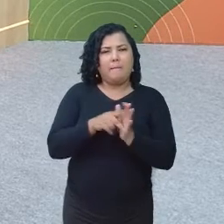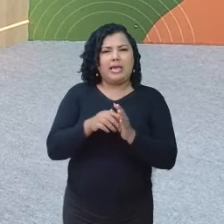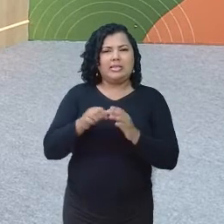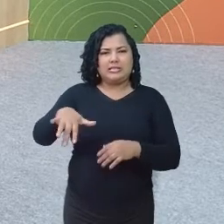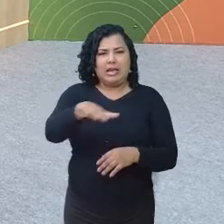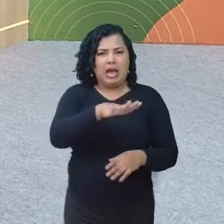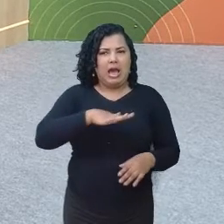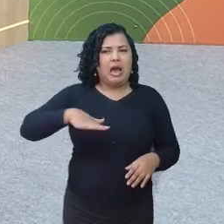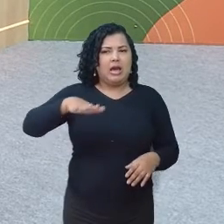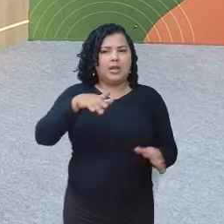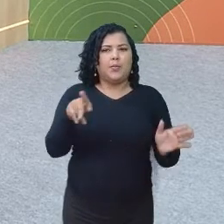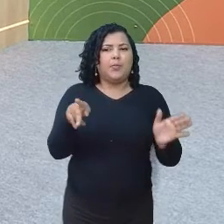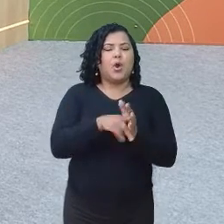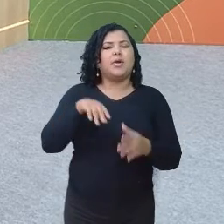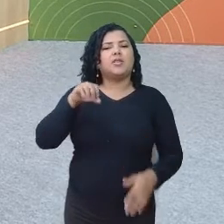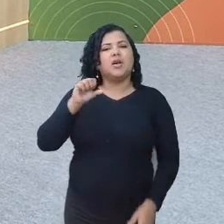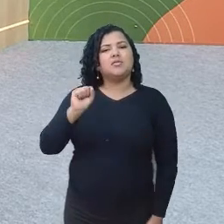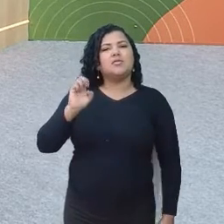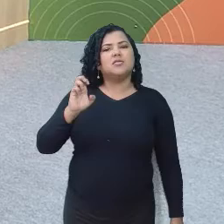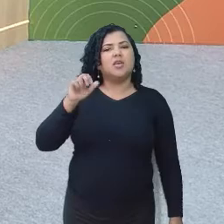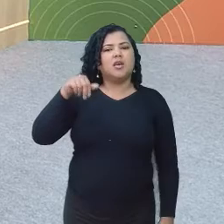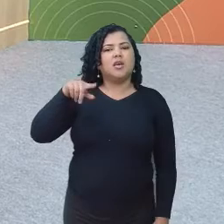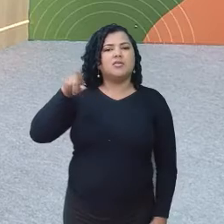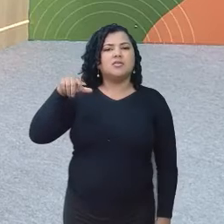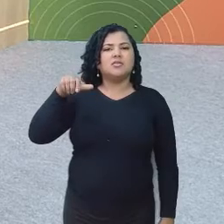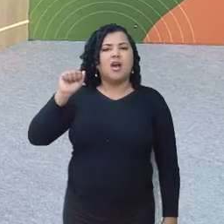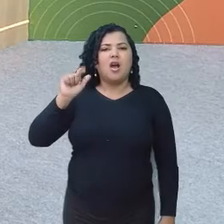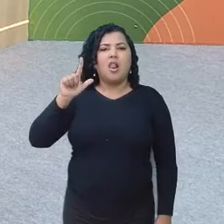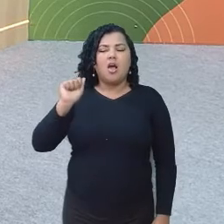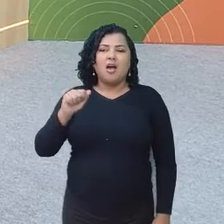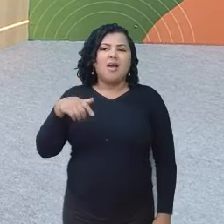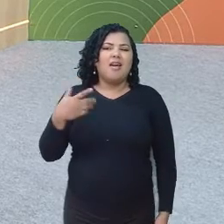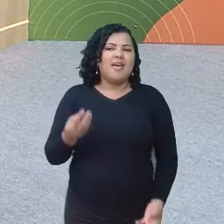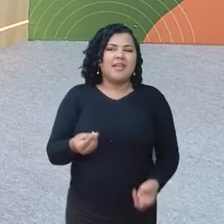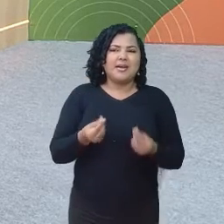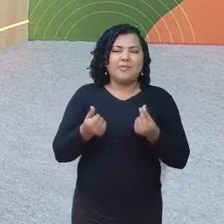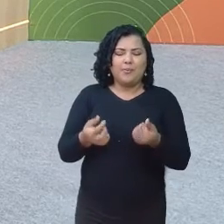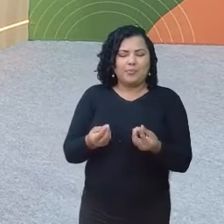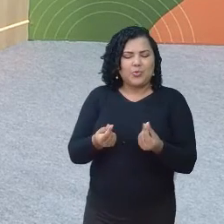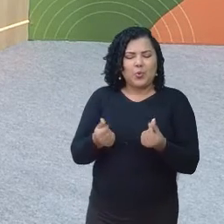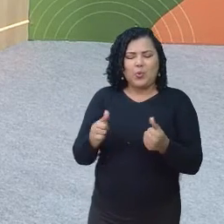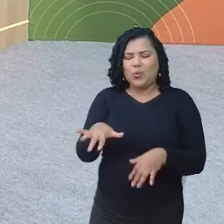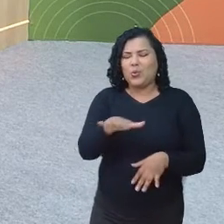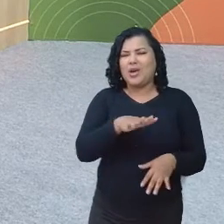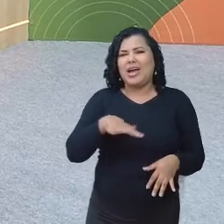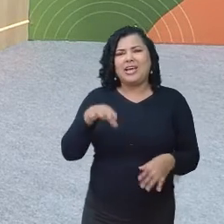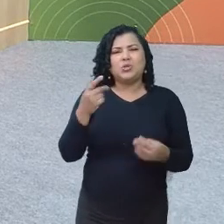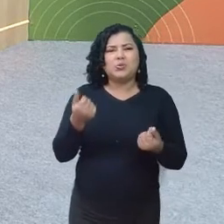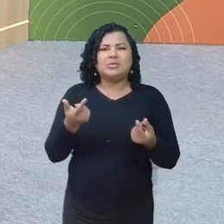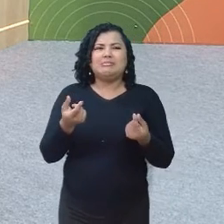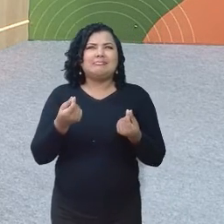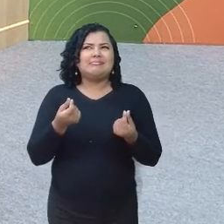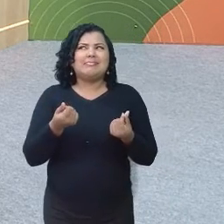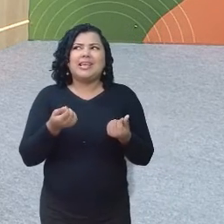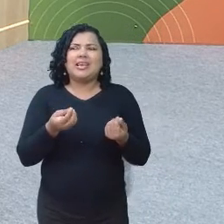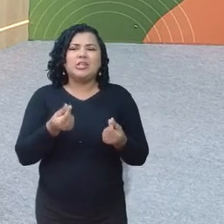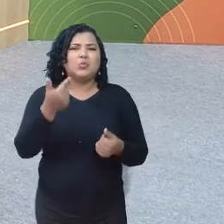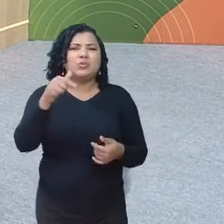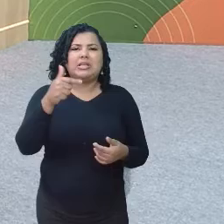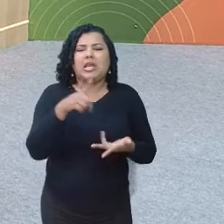Ou seja, o que é uma coisa insalubre? É uma coisa, né, assim, que não tem um padrão